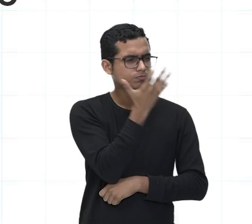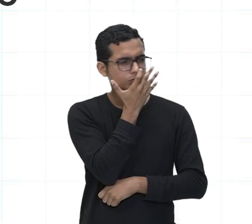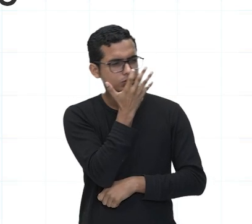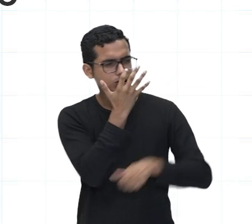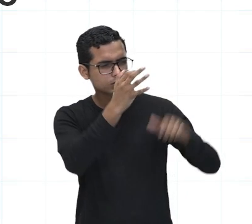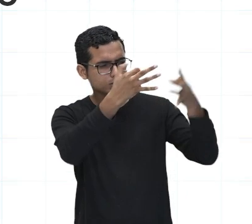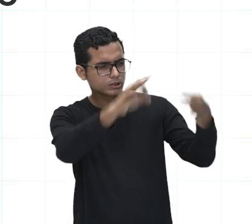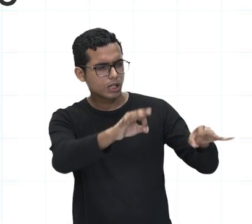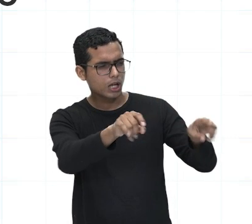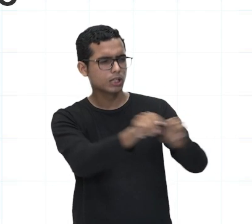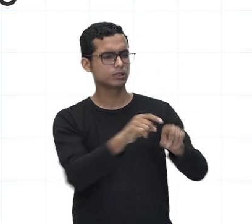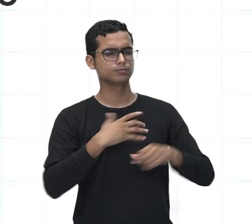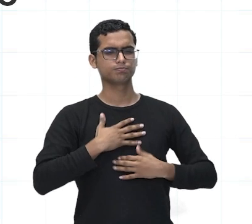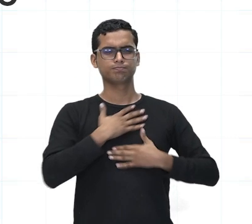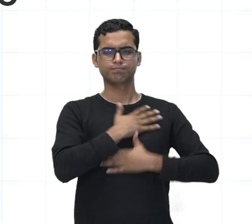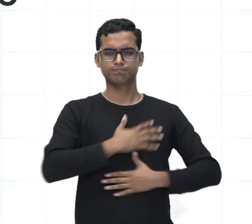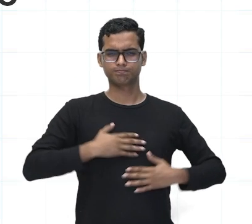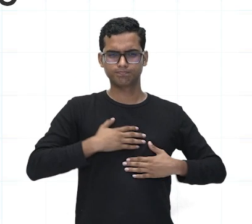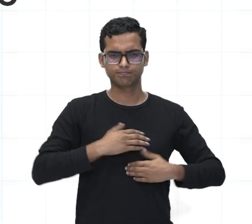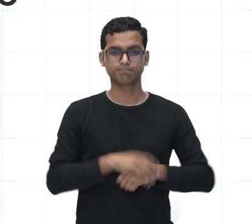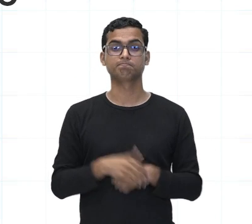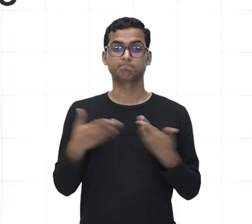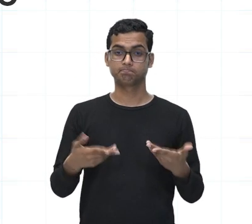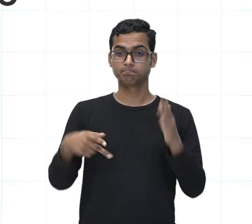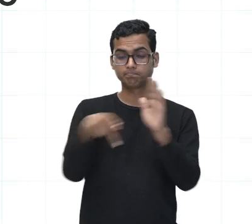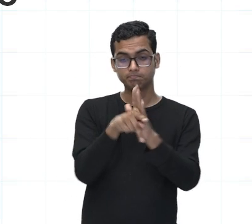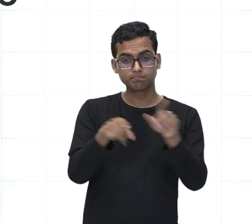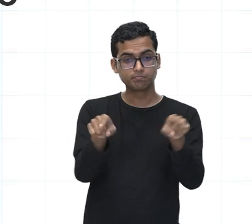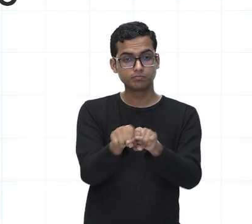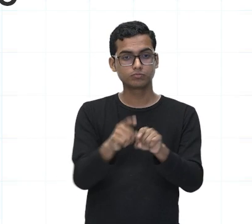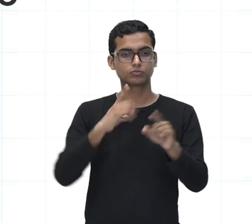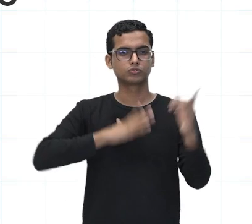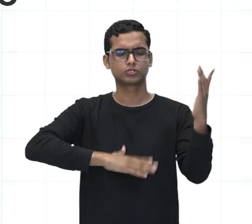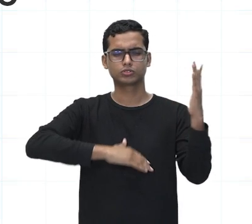No entanto, mesmo no caos, as obras de grandes